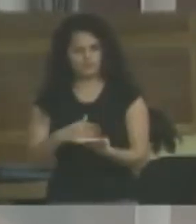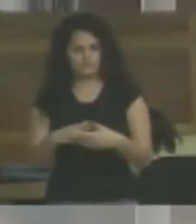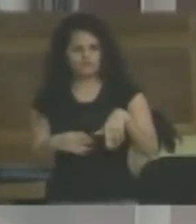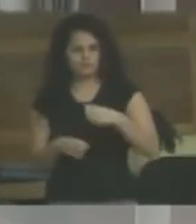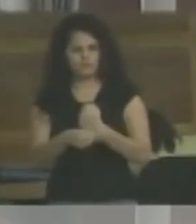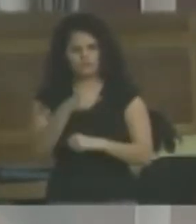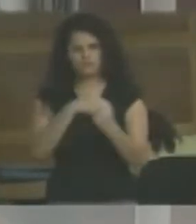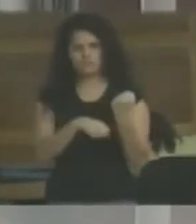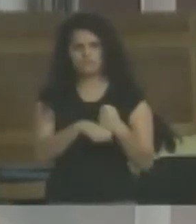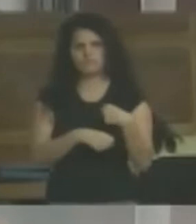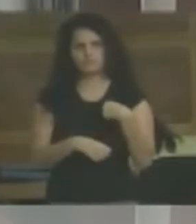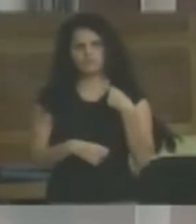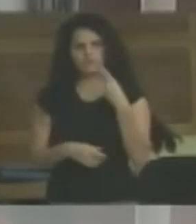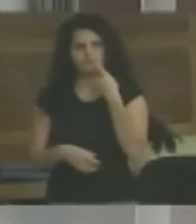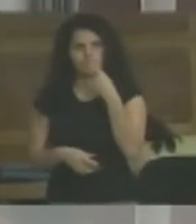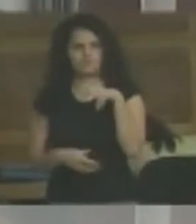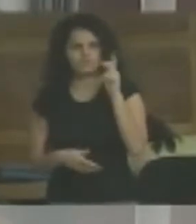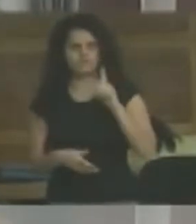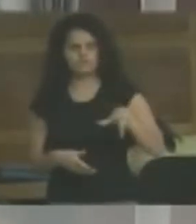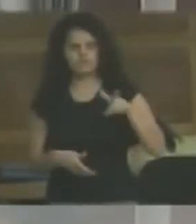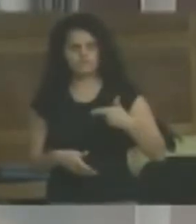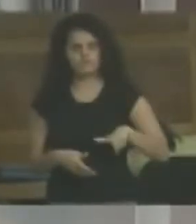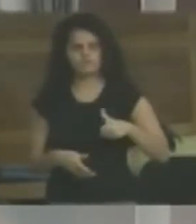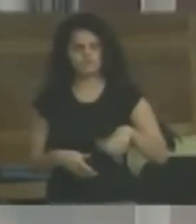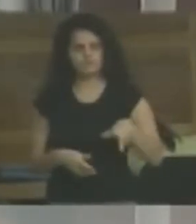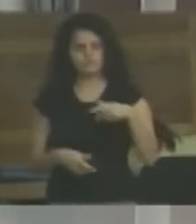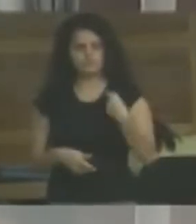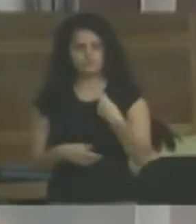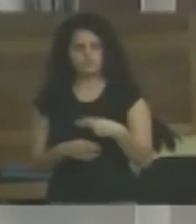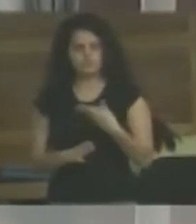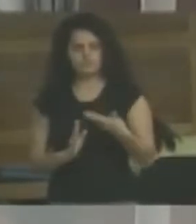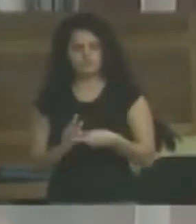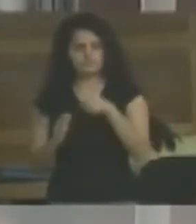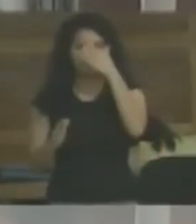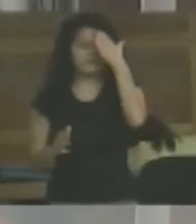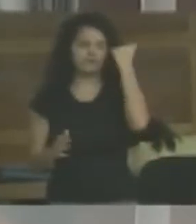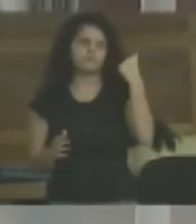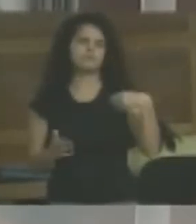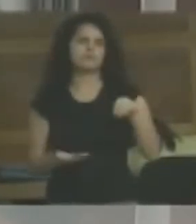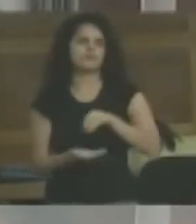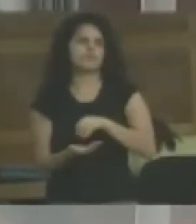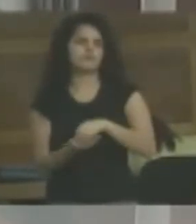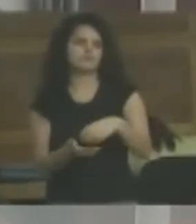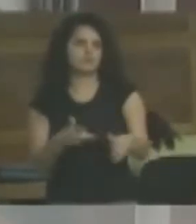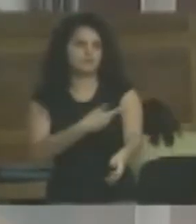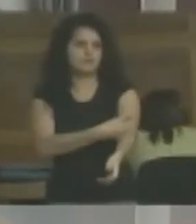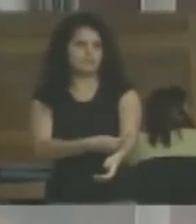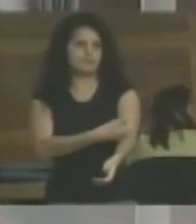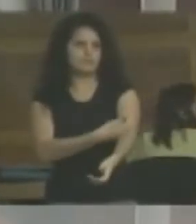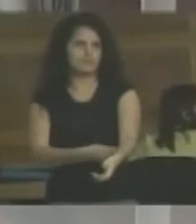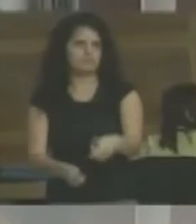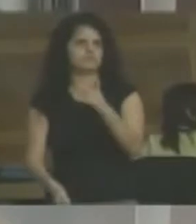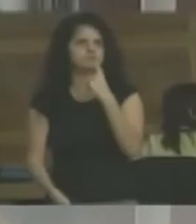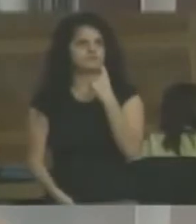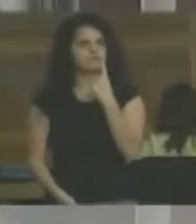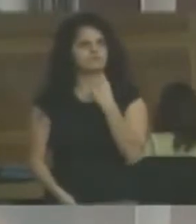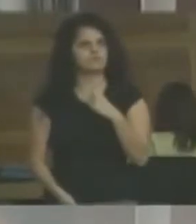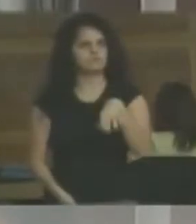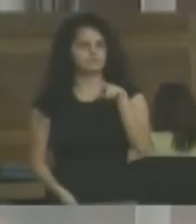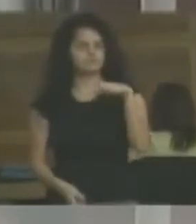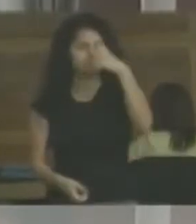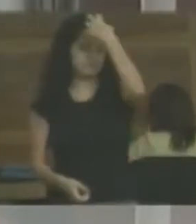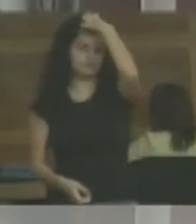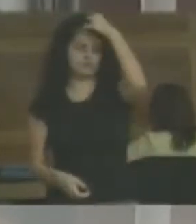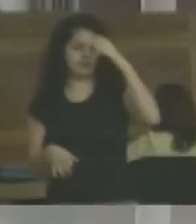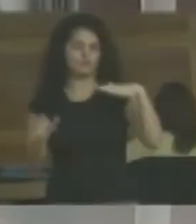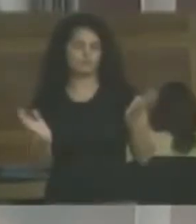que eu bato nessa tecla, todos sabemos da necessidade, a falta de sangue no nosso município. Hoje é Dia Mundial do Doador